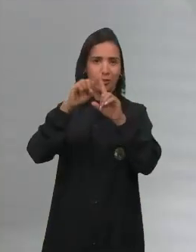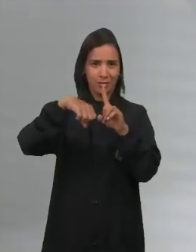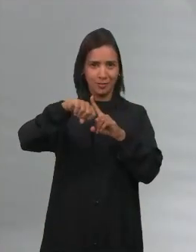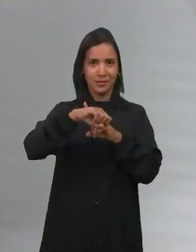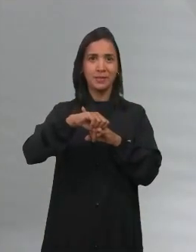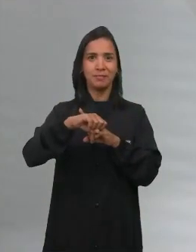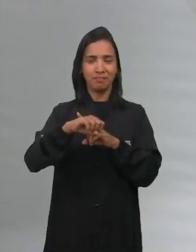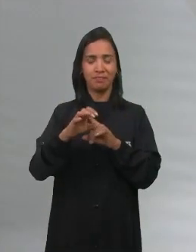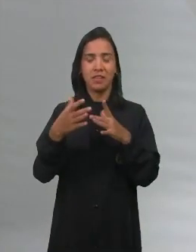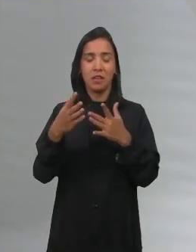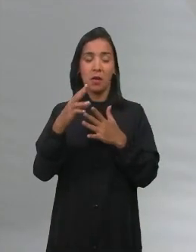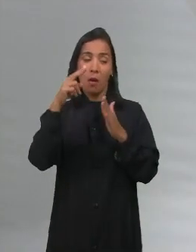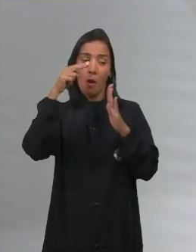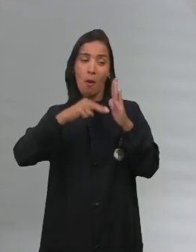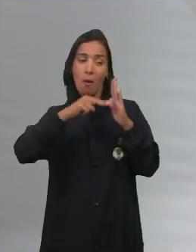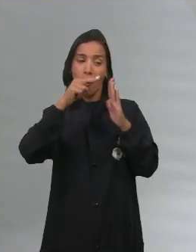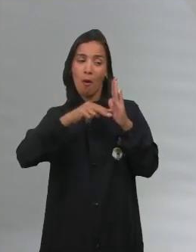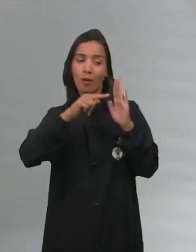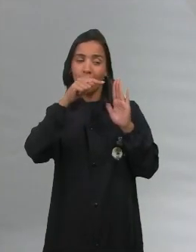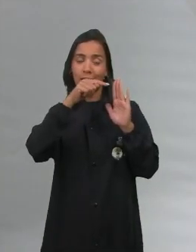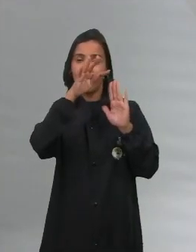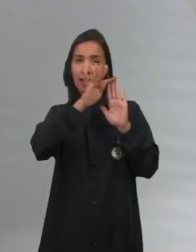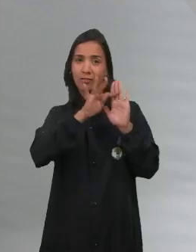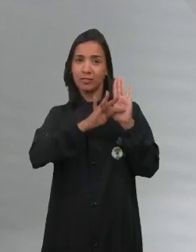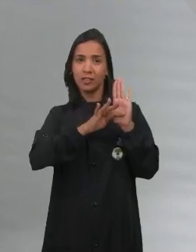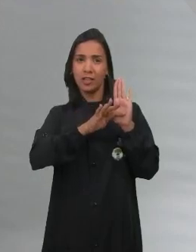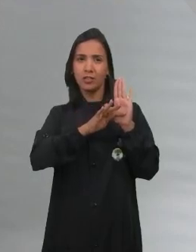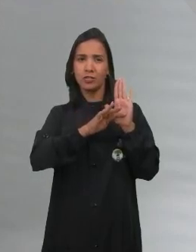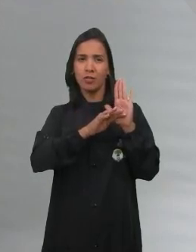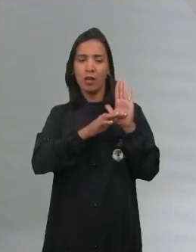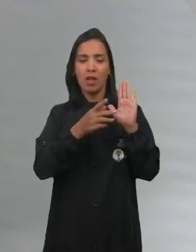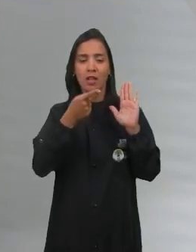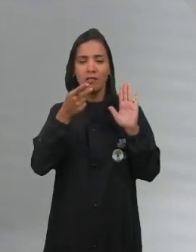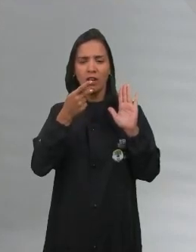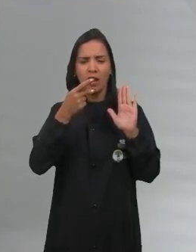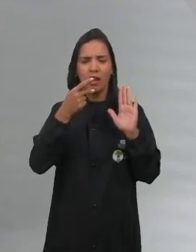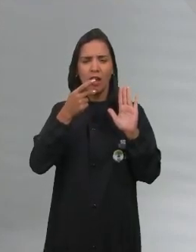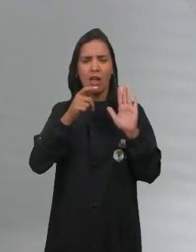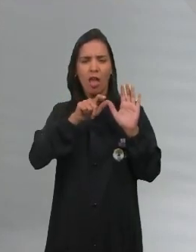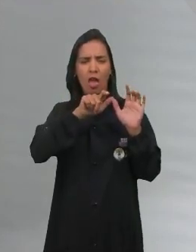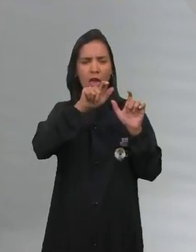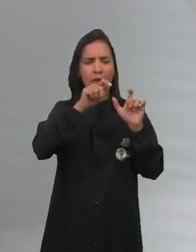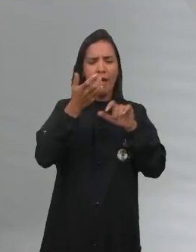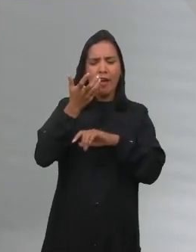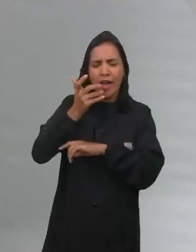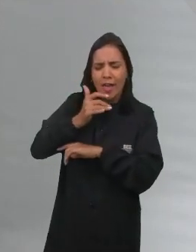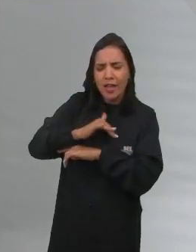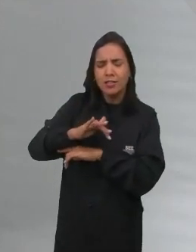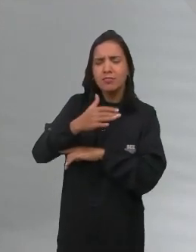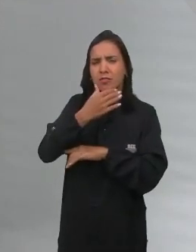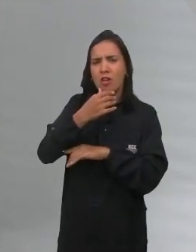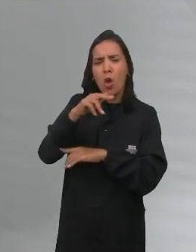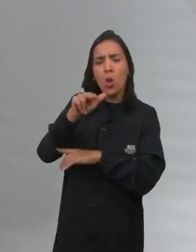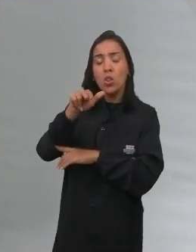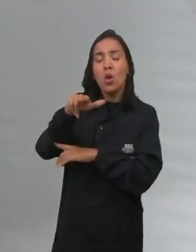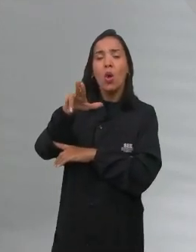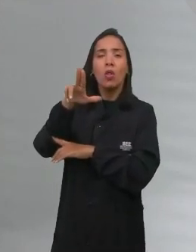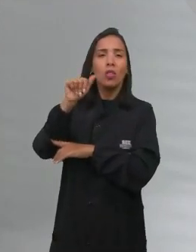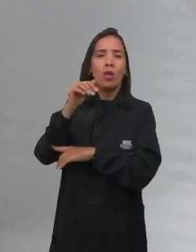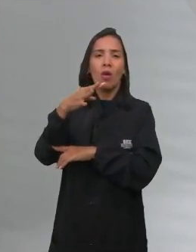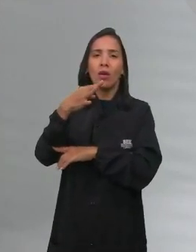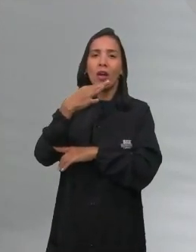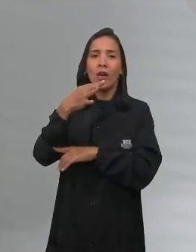lá o texto falando que eles nunca conhecerão ou verão apenas em museu, mostra esse processo